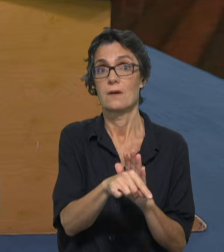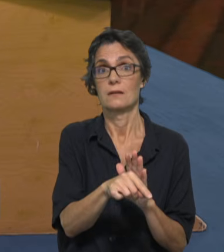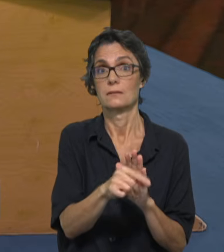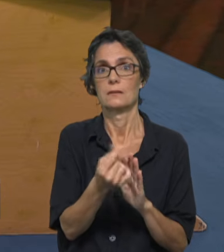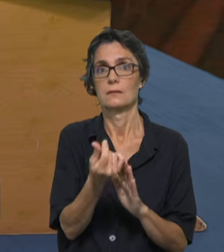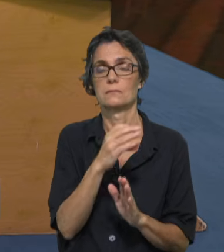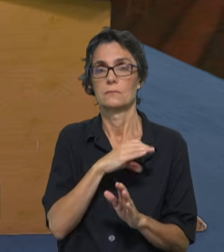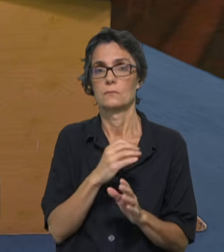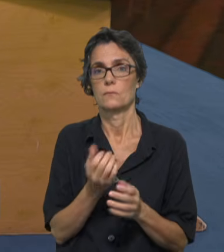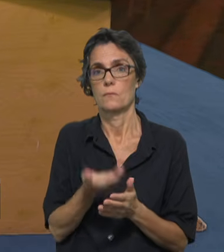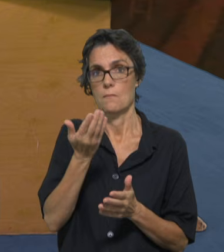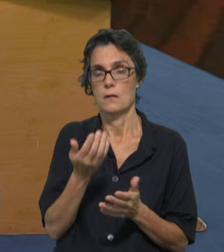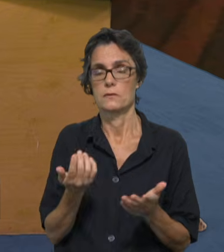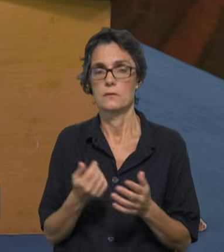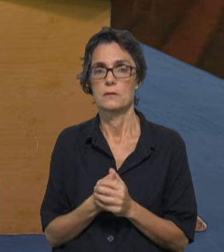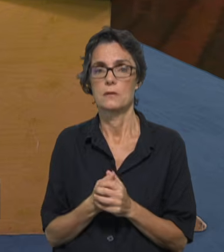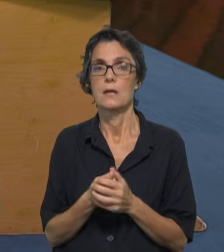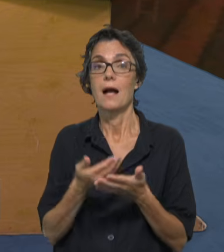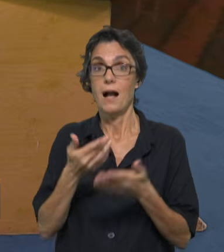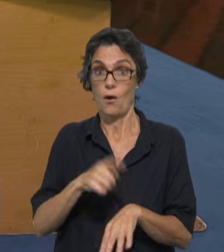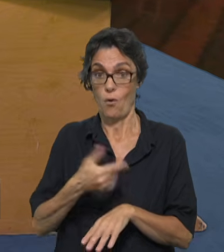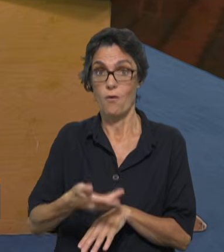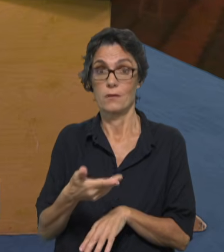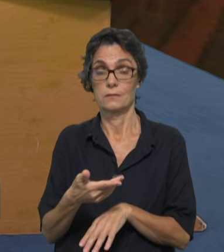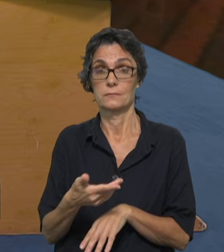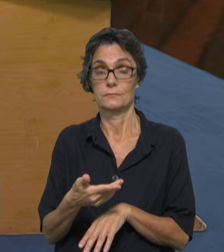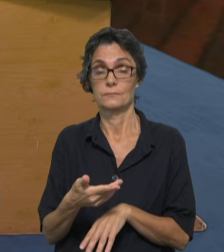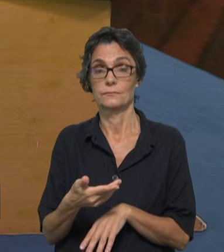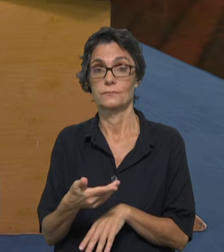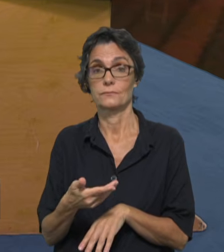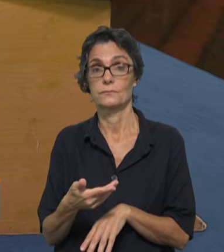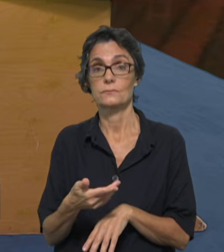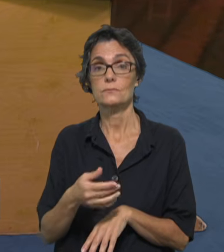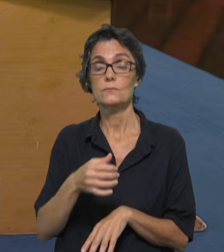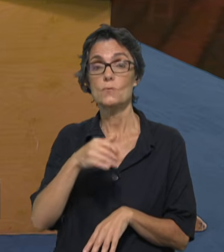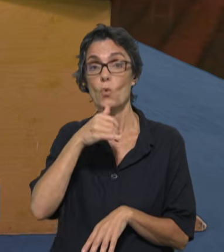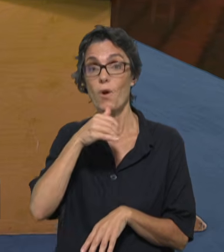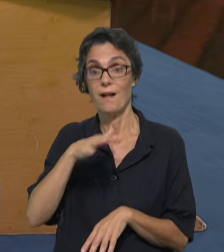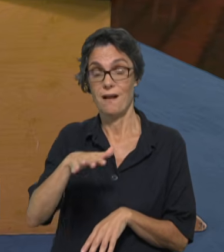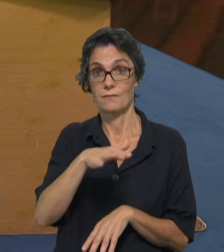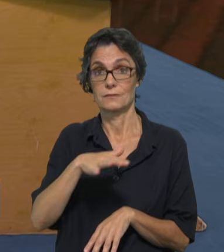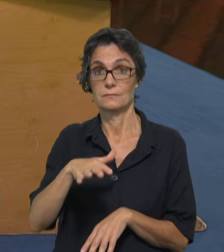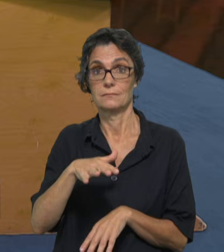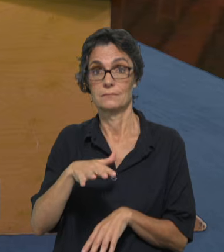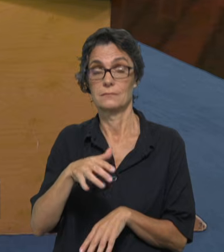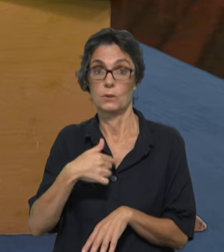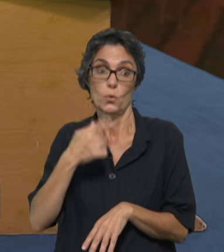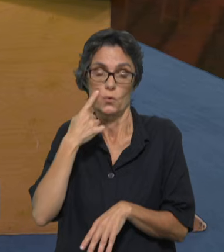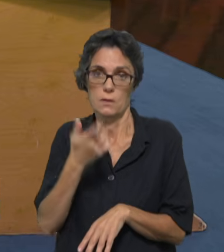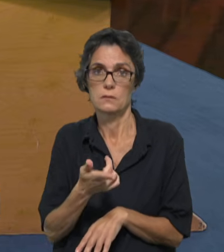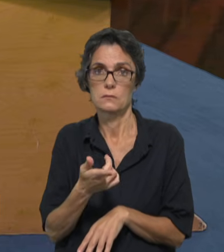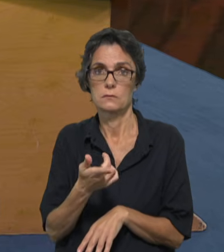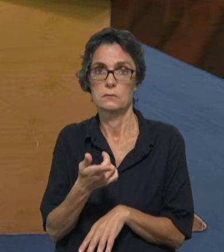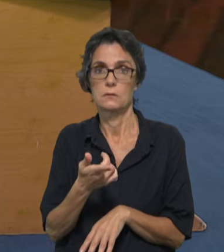é maior. Mas o que se passa neste momento, por exemplo, no Algarve, que é a realidade que eu conheço, mas um pouco, eu também sei